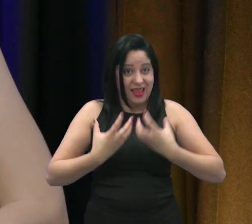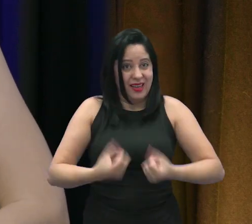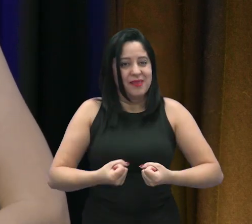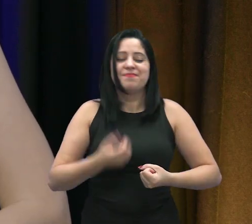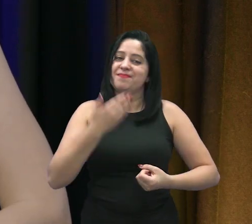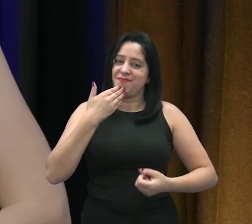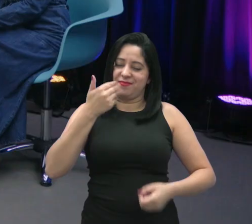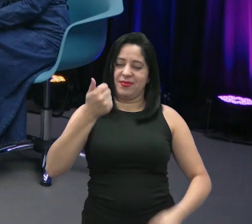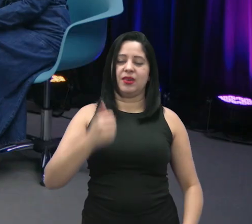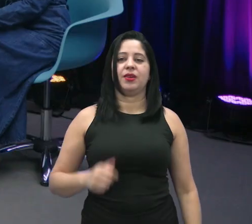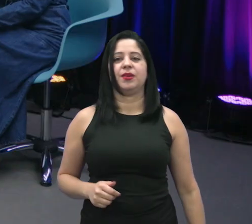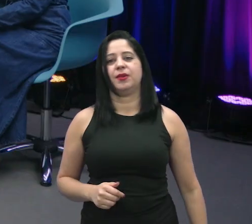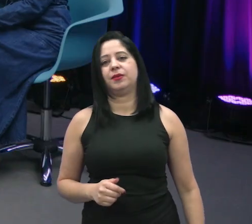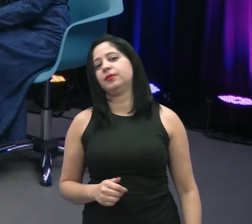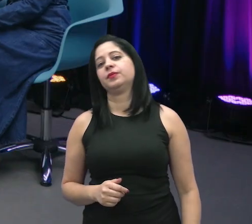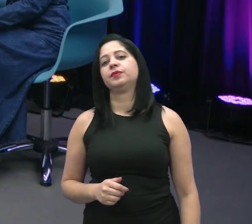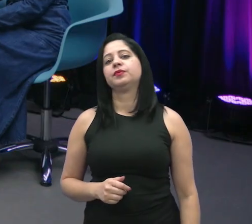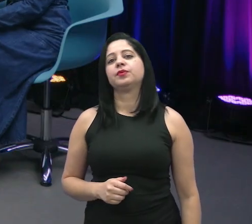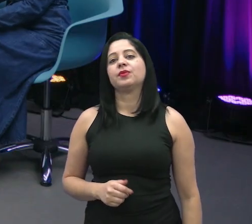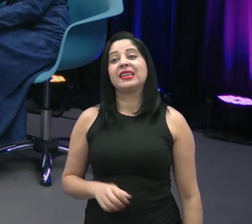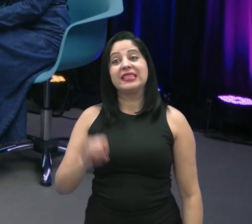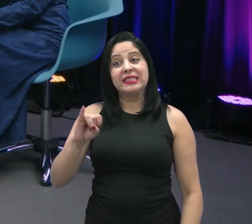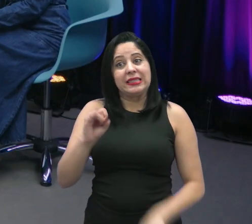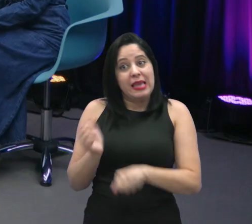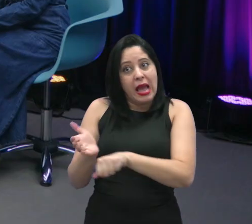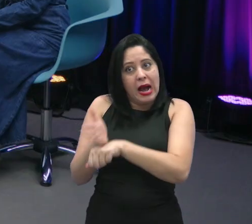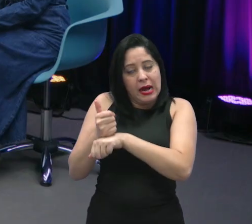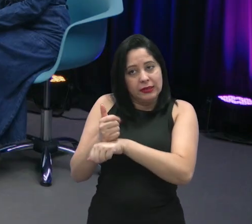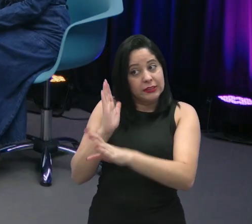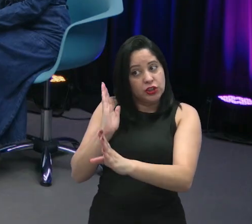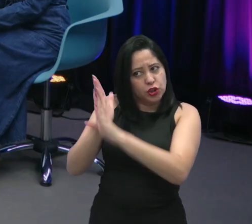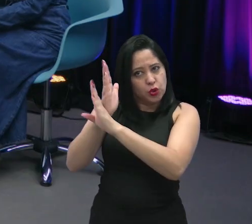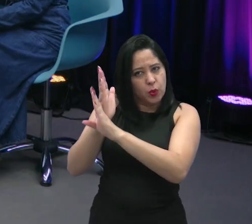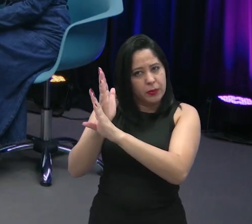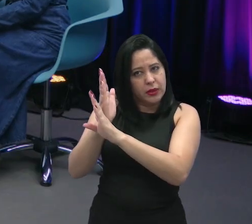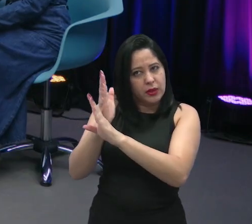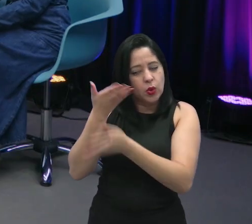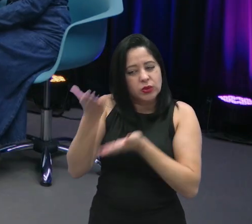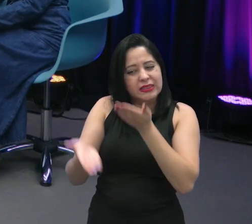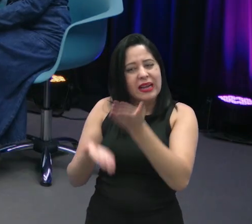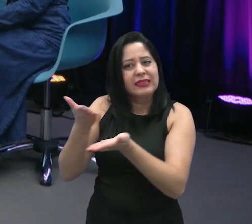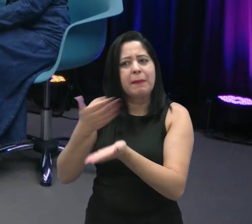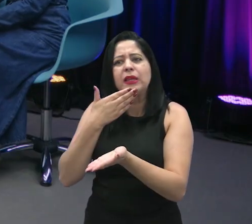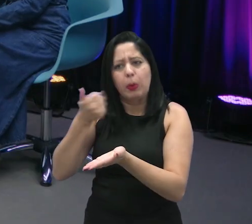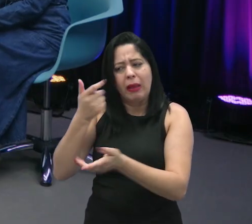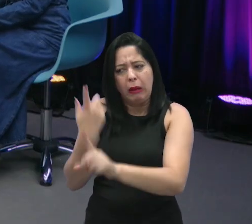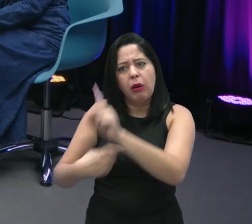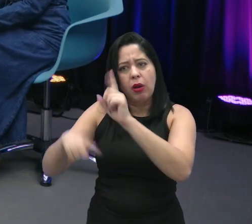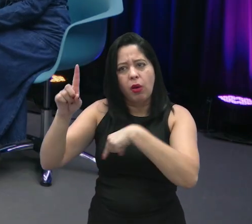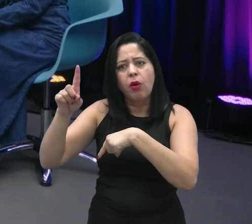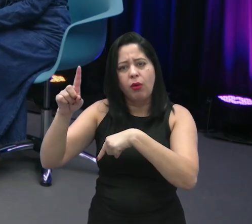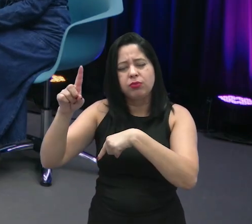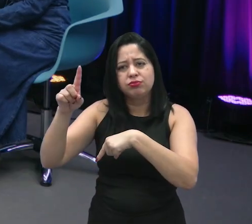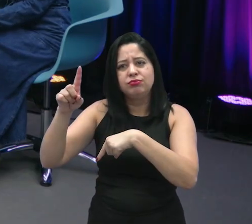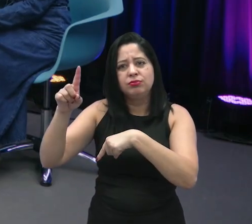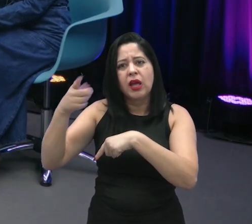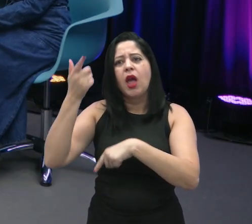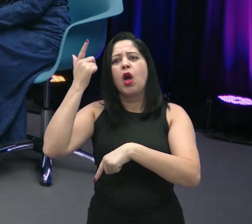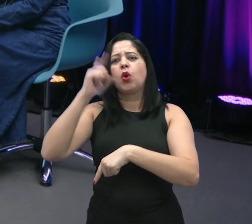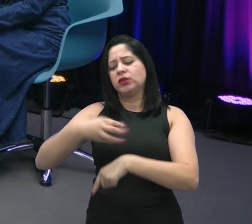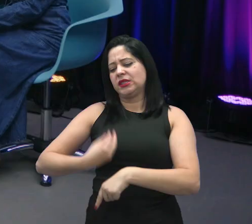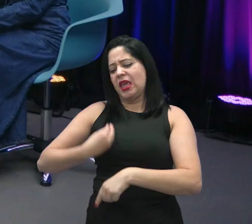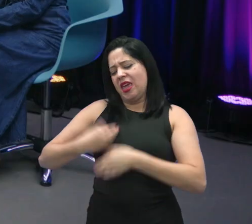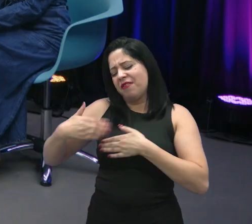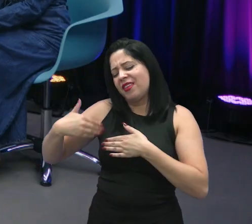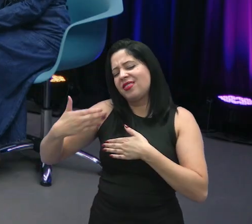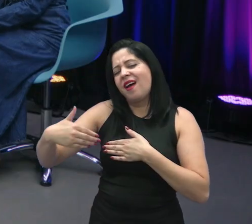muito melhor. Sim. E quando é diagnosticado mais precocemente, é melhor o resultado, para que ele possa